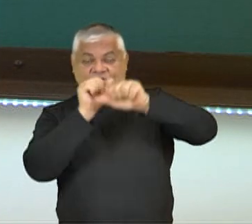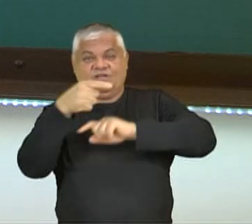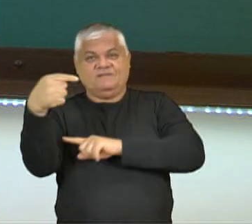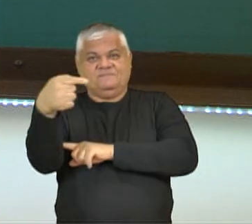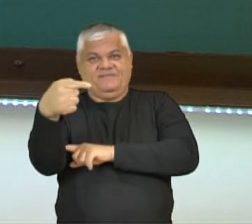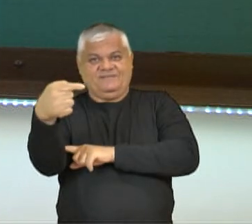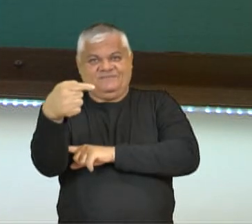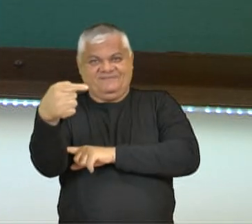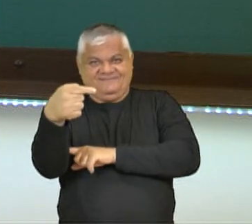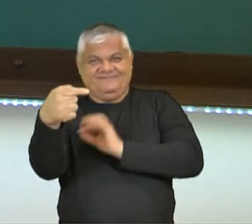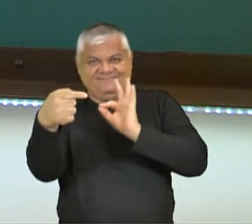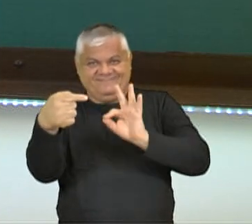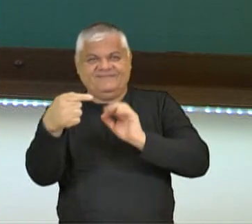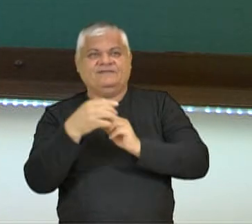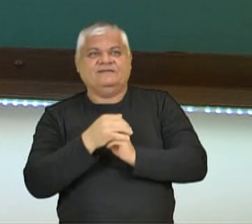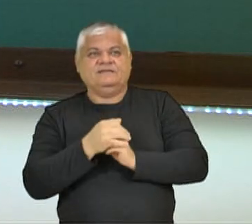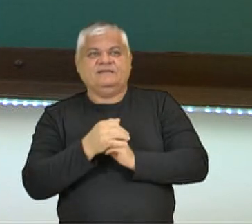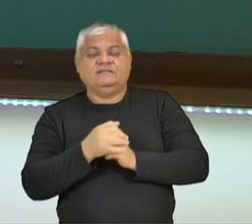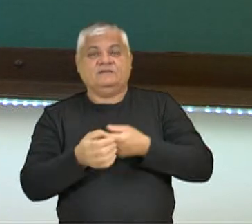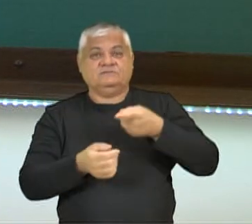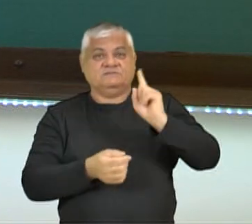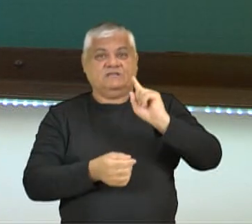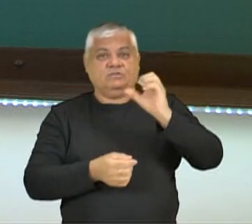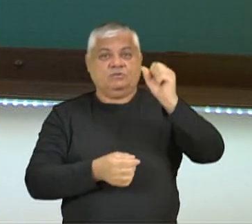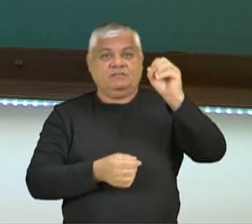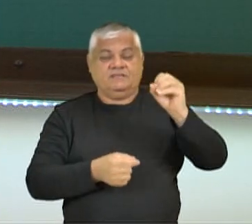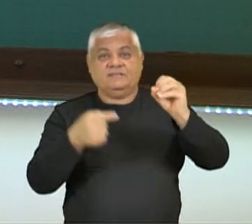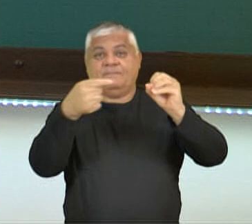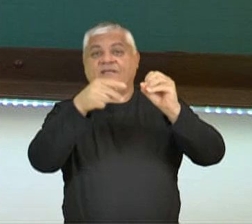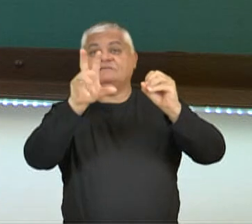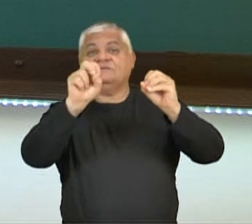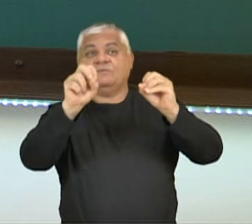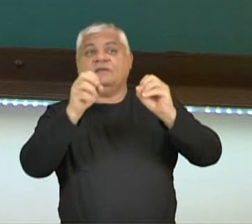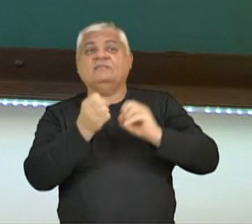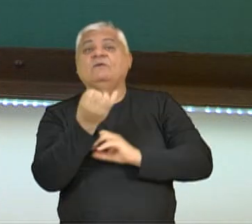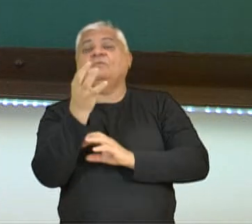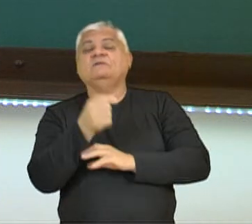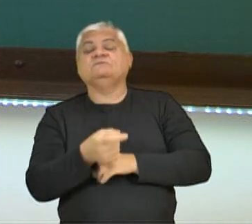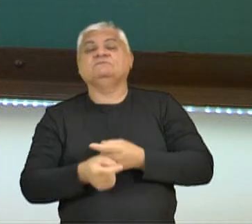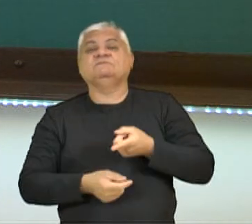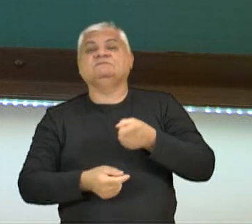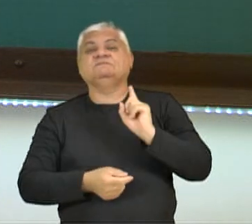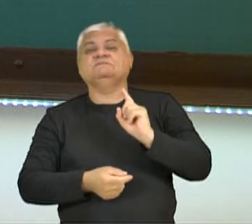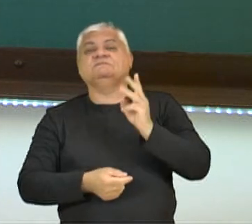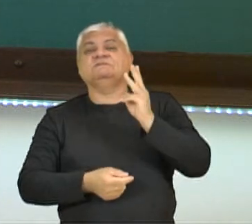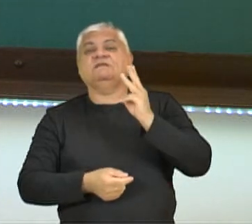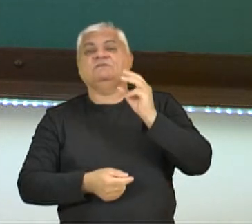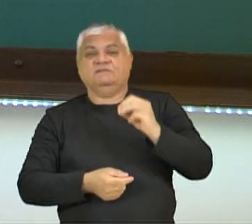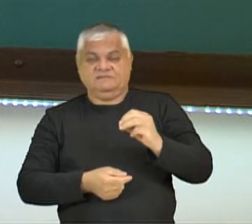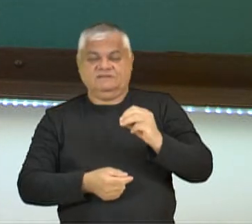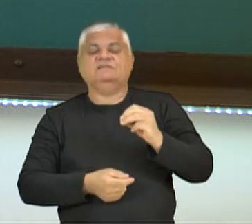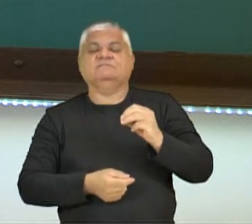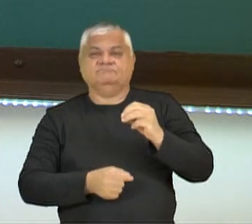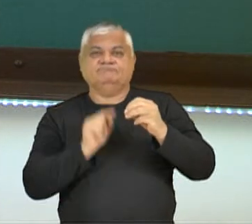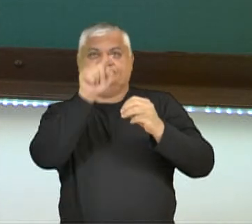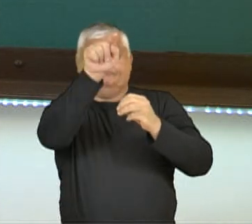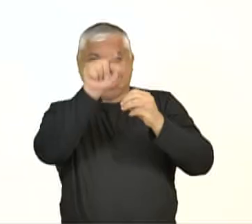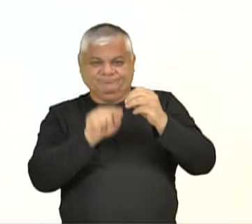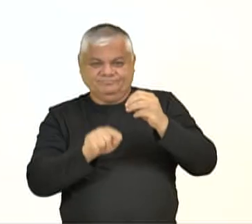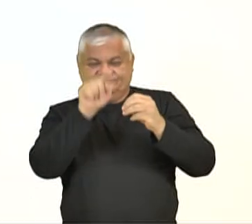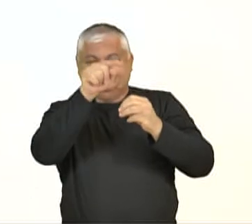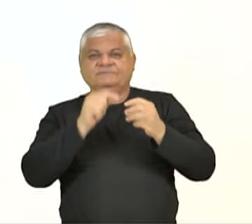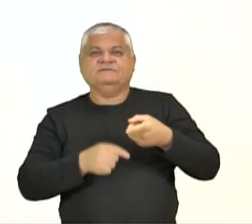lado, diminuindo. 180 tira 50, eu concluo que o alfa vale 130